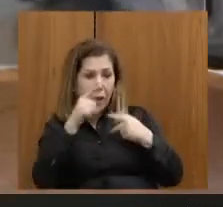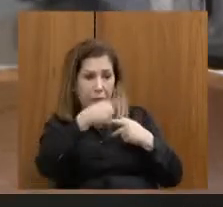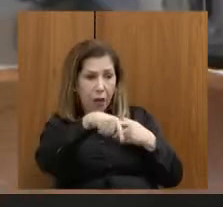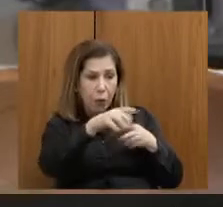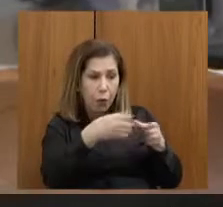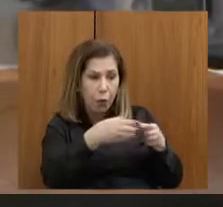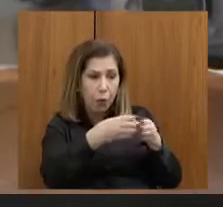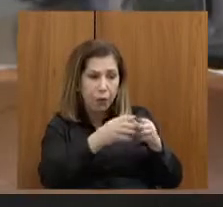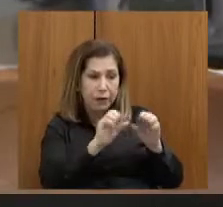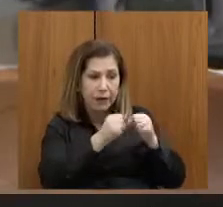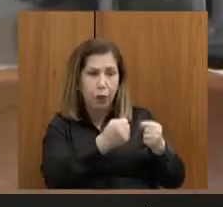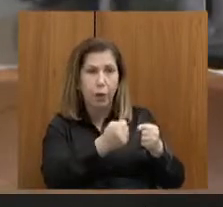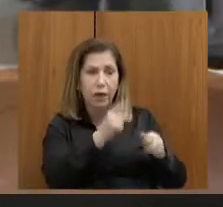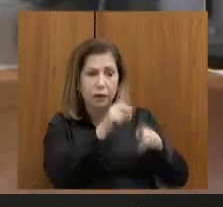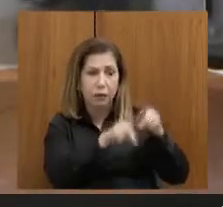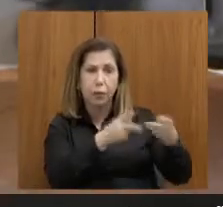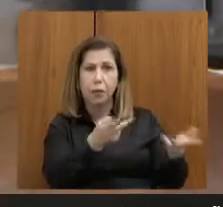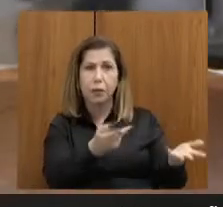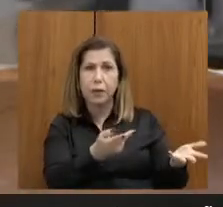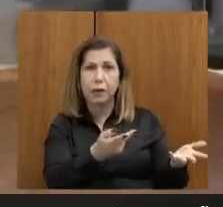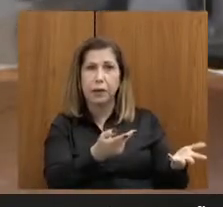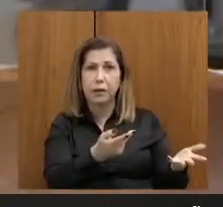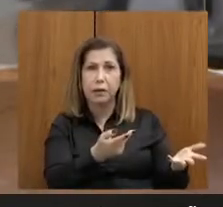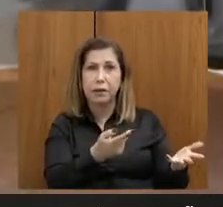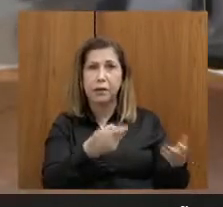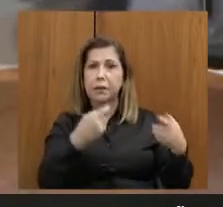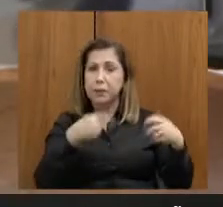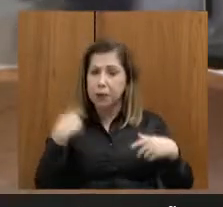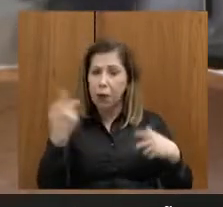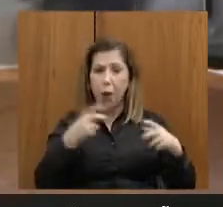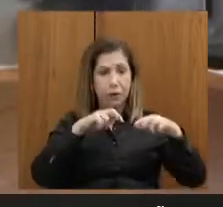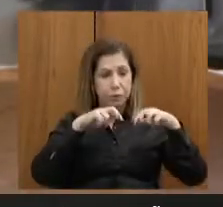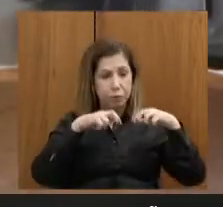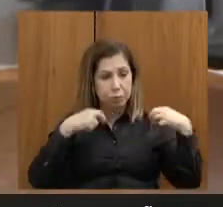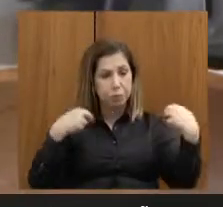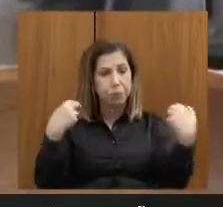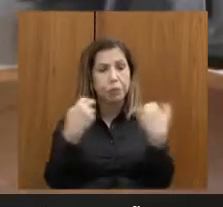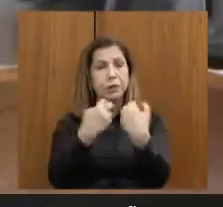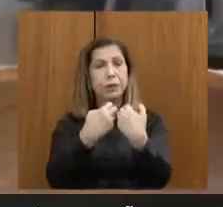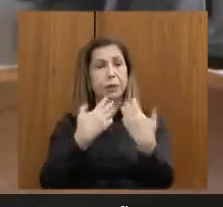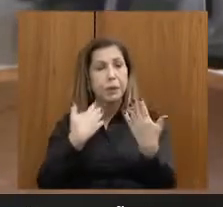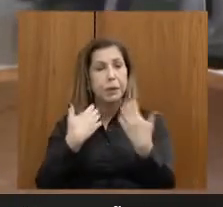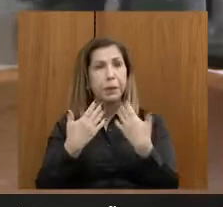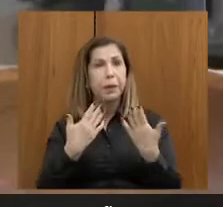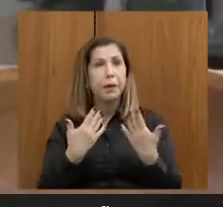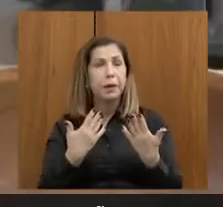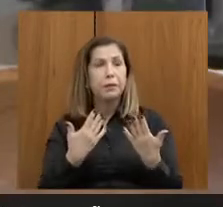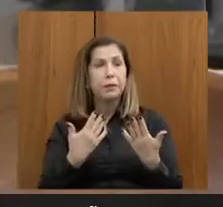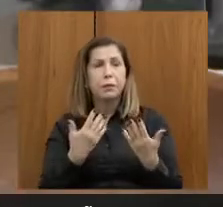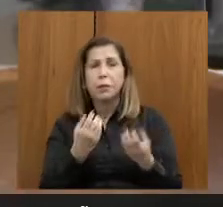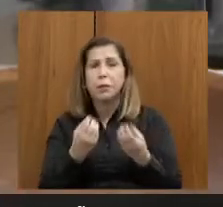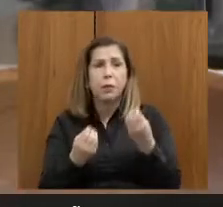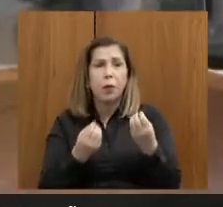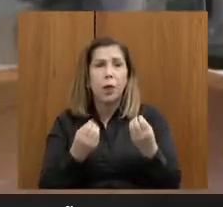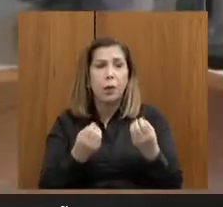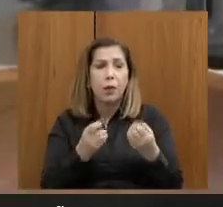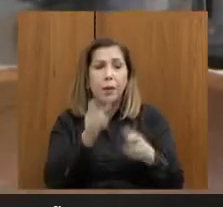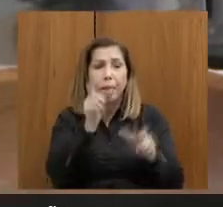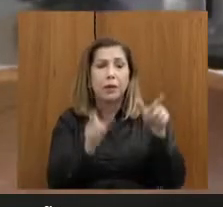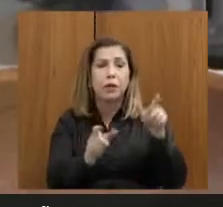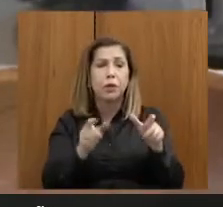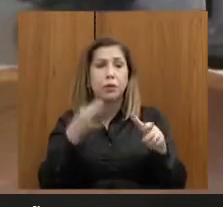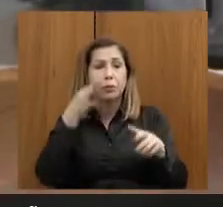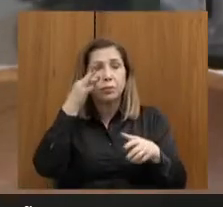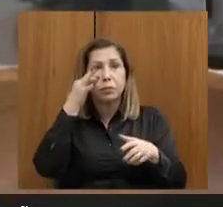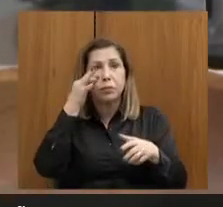Pública então a gente precisa sentar e conversar sobre isso até aonde o que nós somos para o